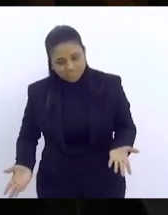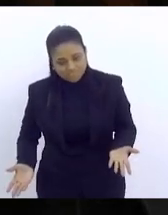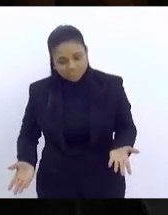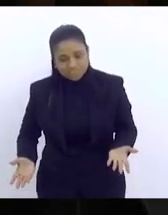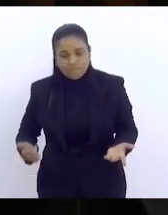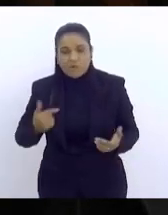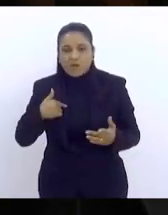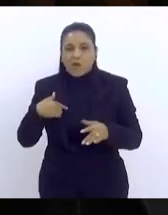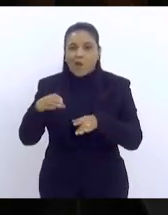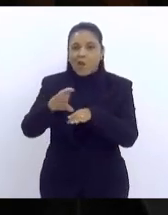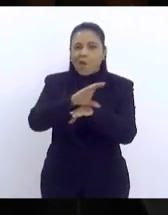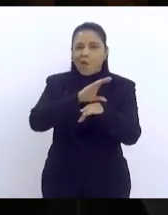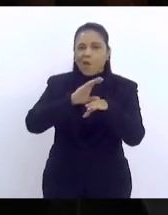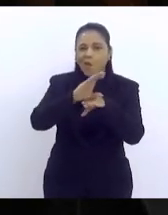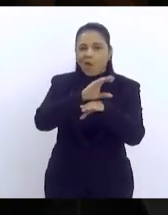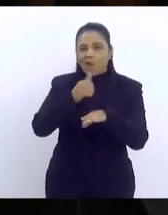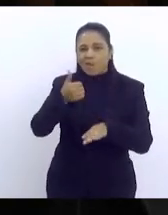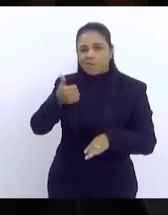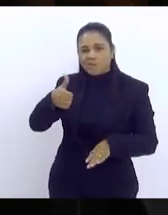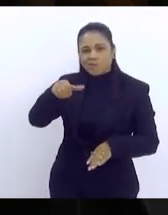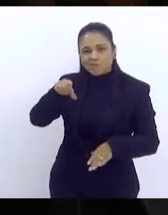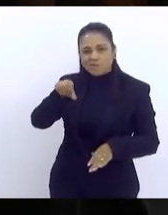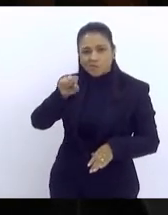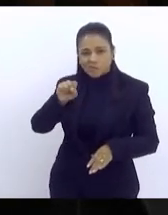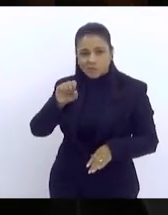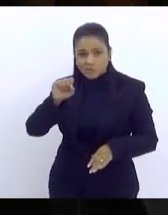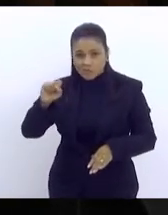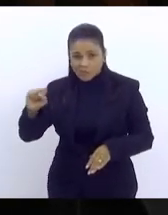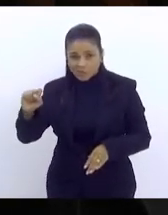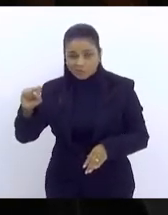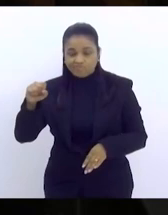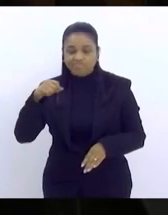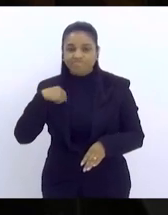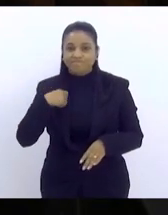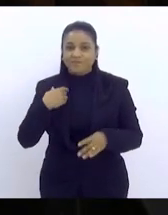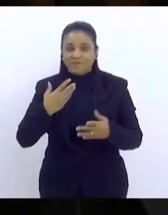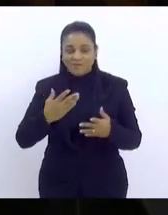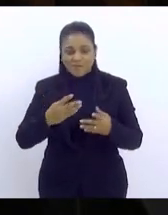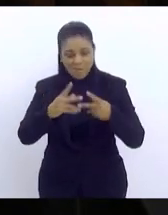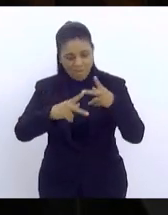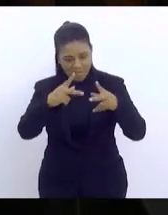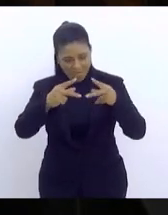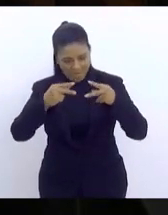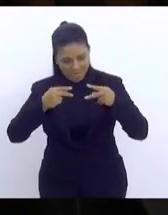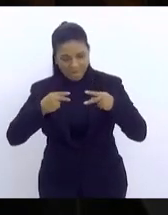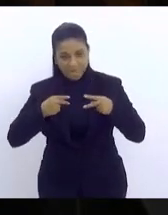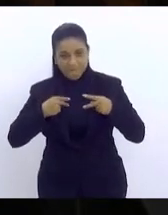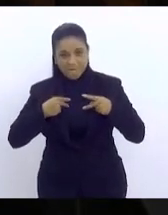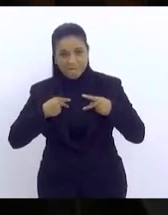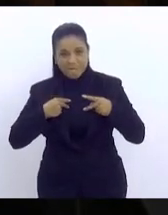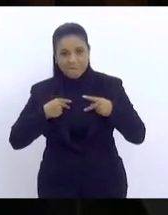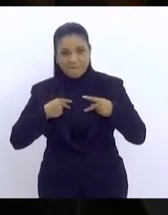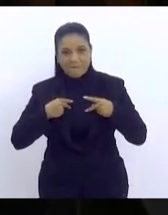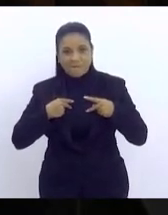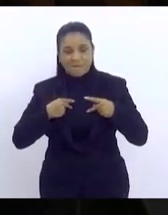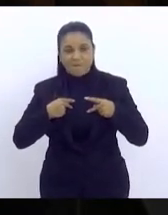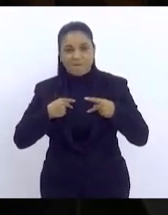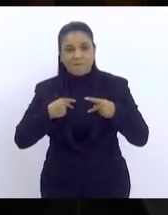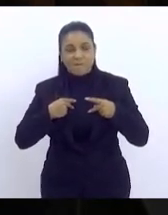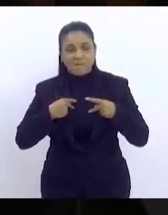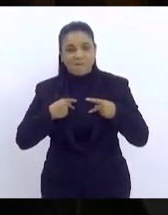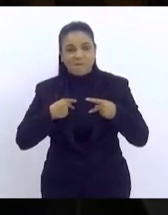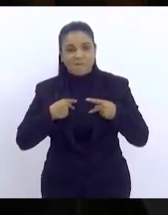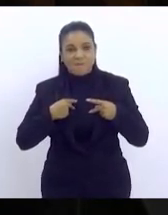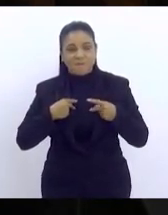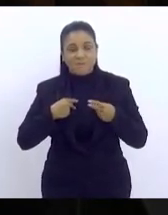na Constituição de 88 fomos agraciados com o recebimento recebimento